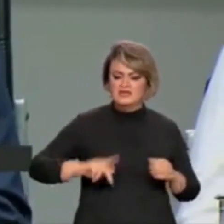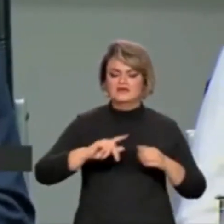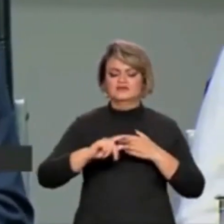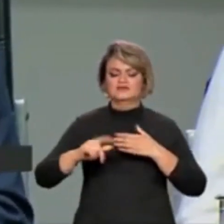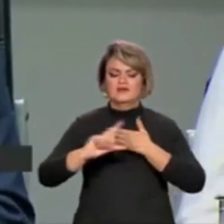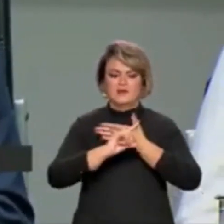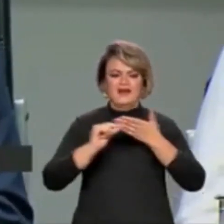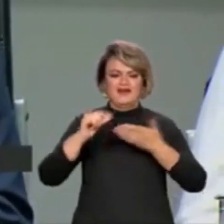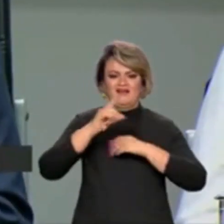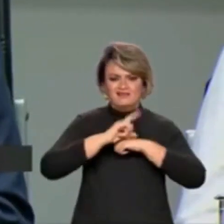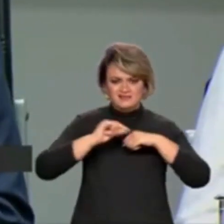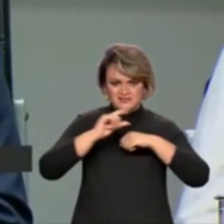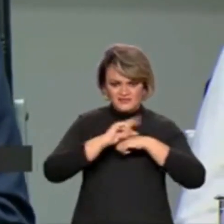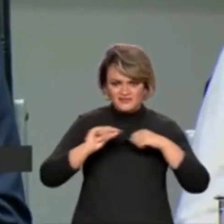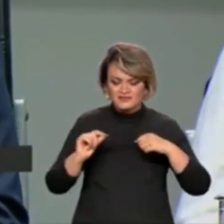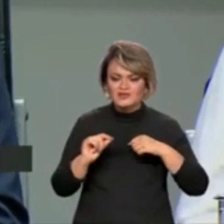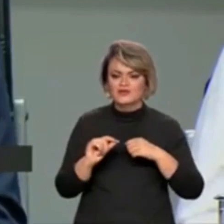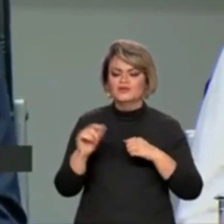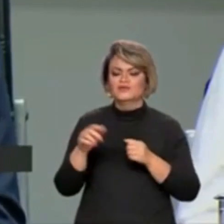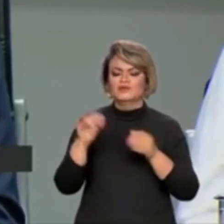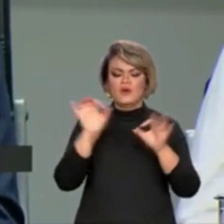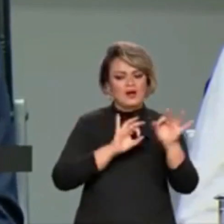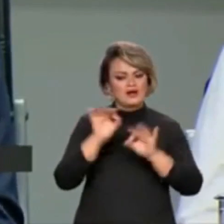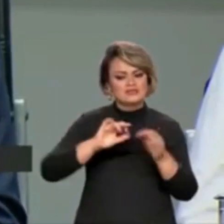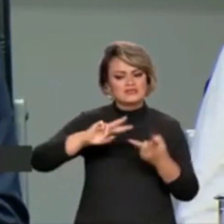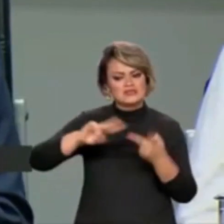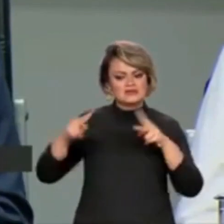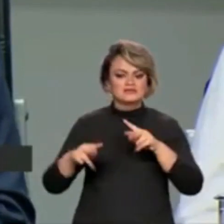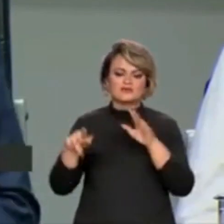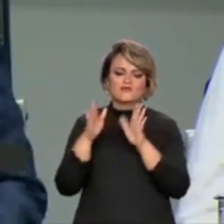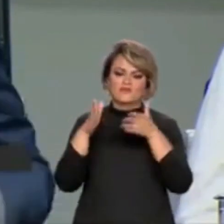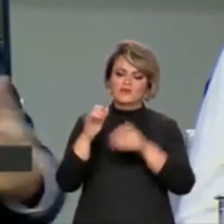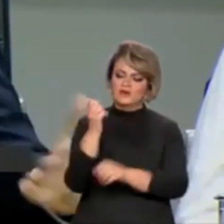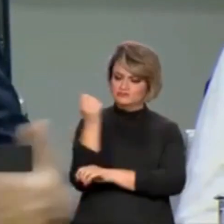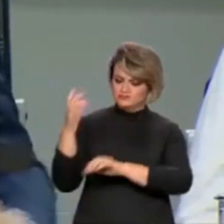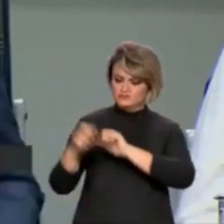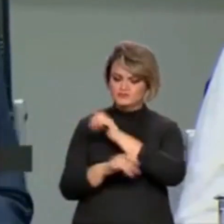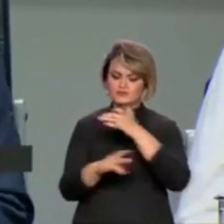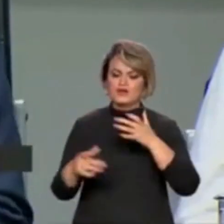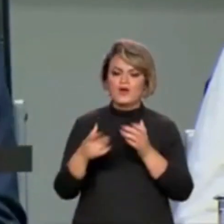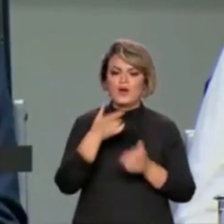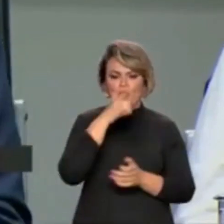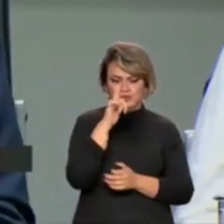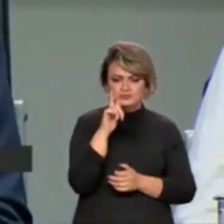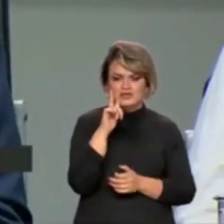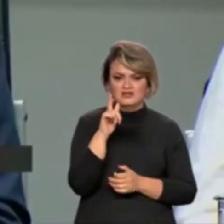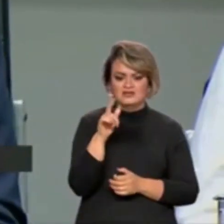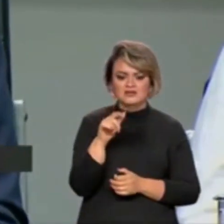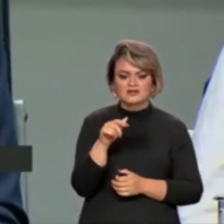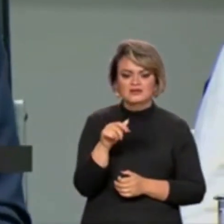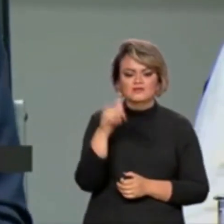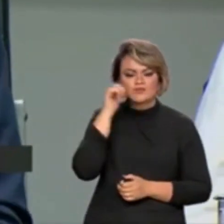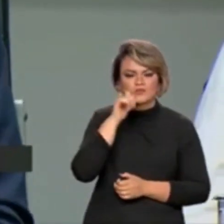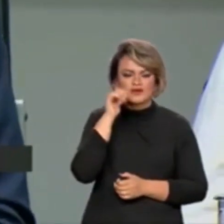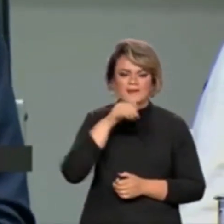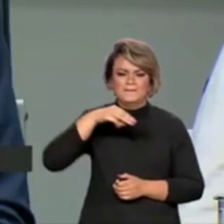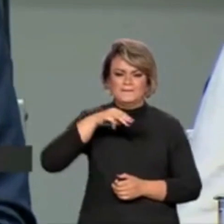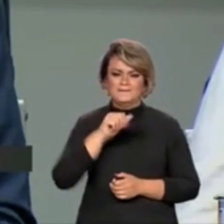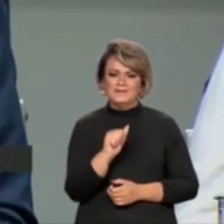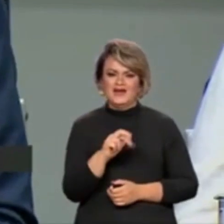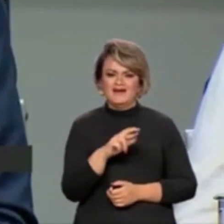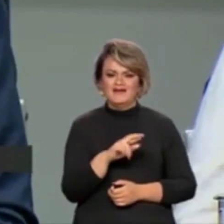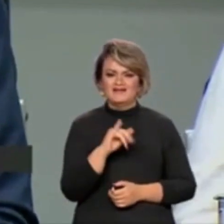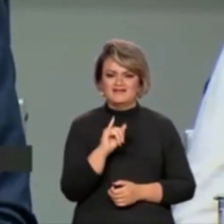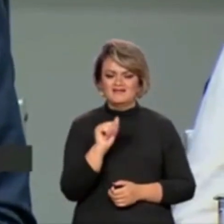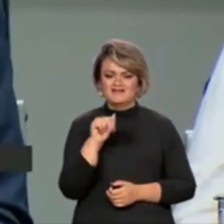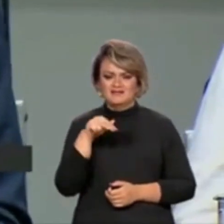em torno do plano de transição ecológica. Ontem tivemos a visita aqui da Mariana Mazzucato, que